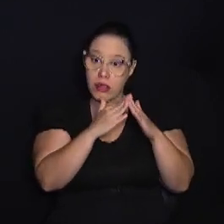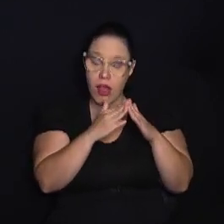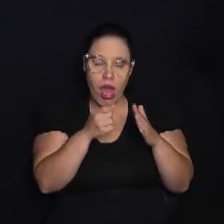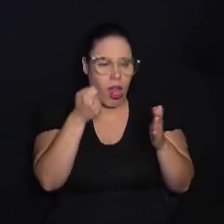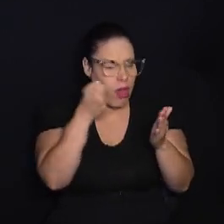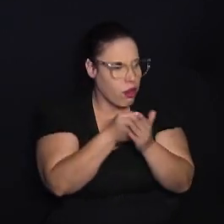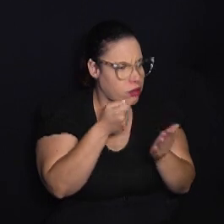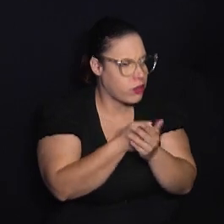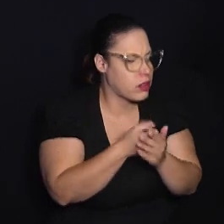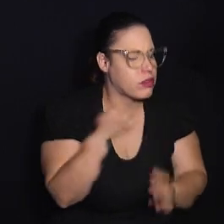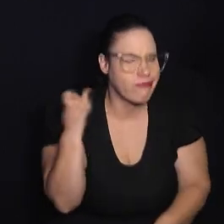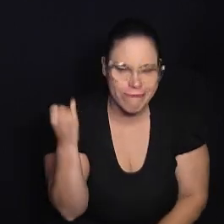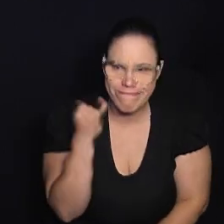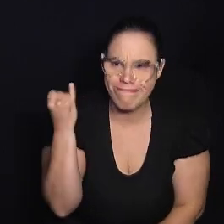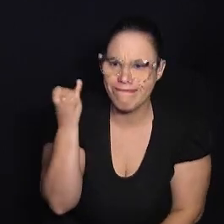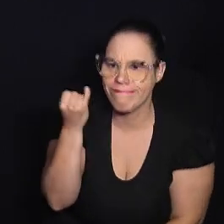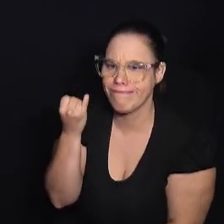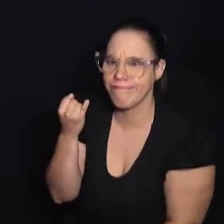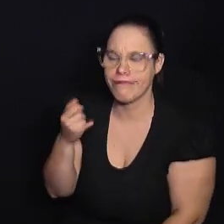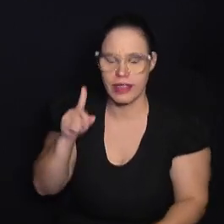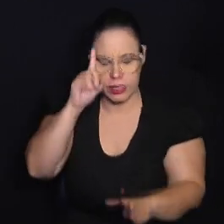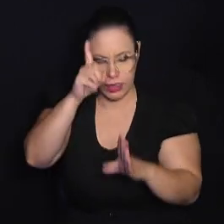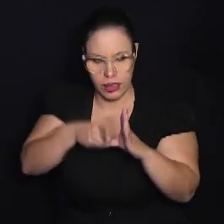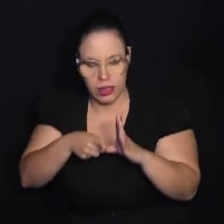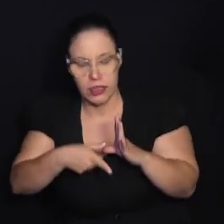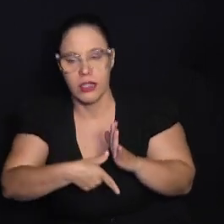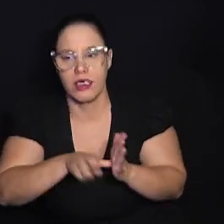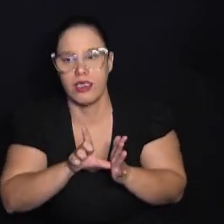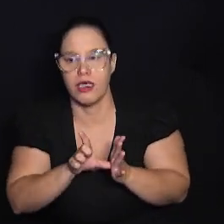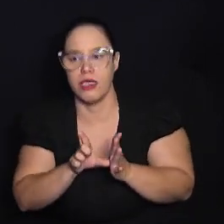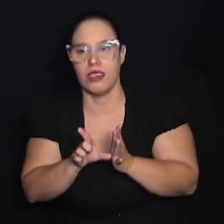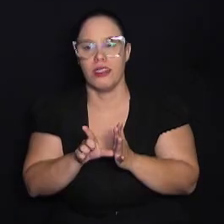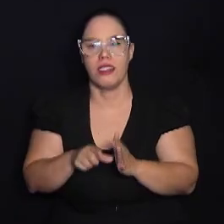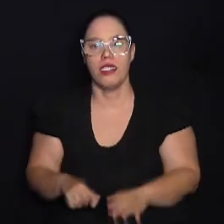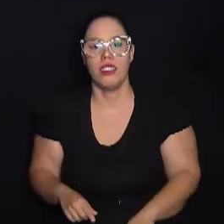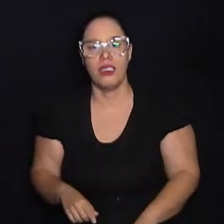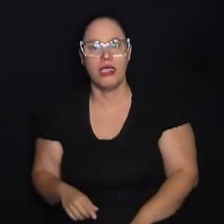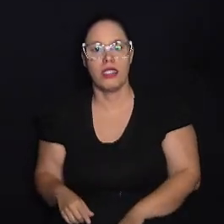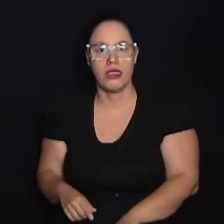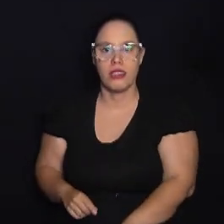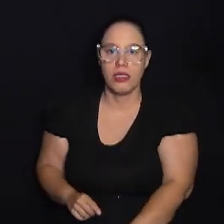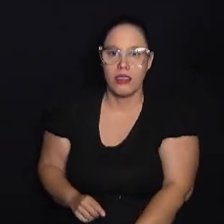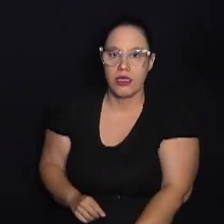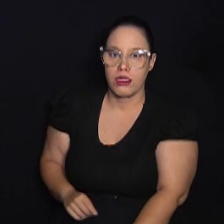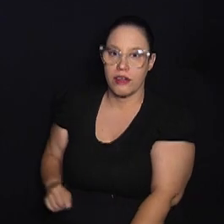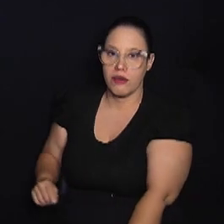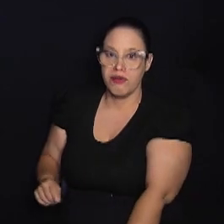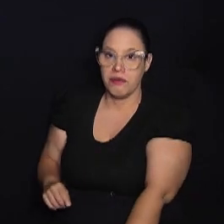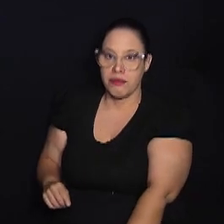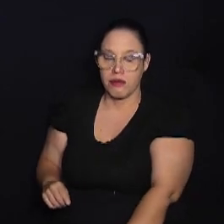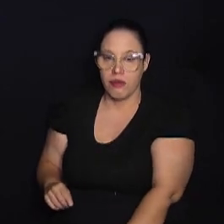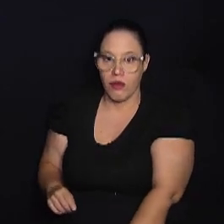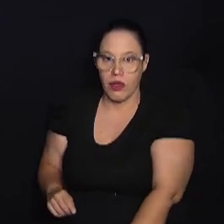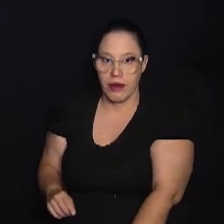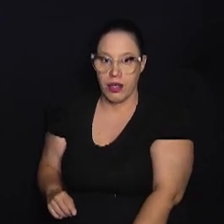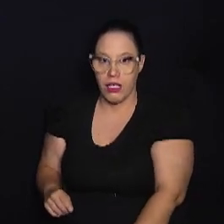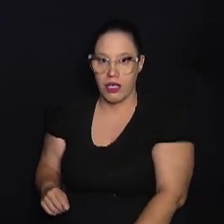Exatamente, ali são 5 anos fazendo todo o acompanhamento, né? Dos exames de